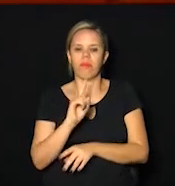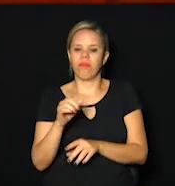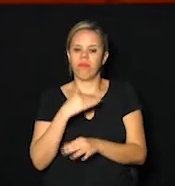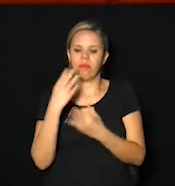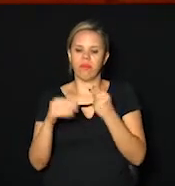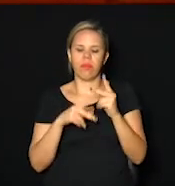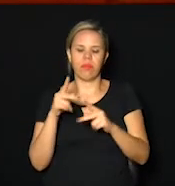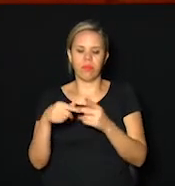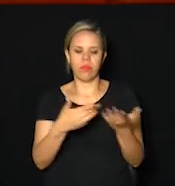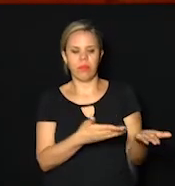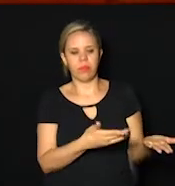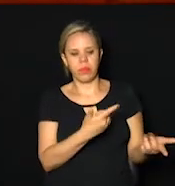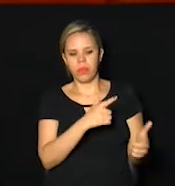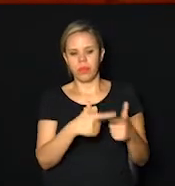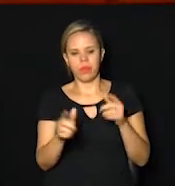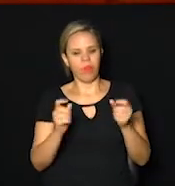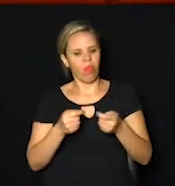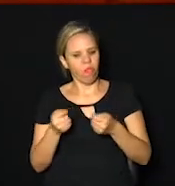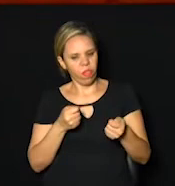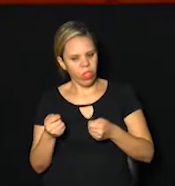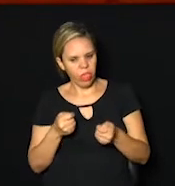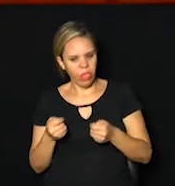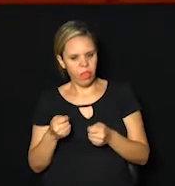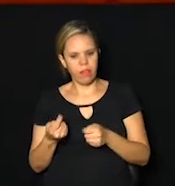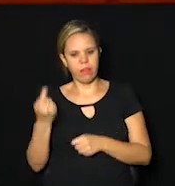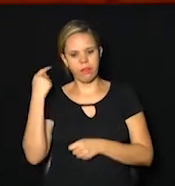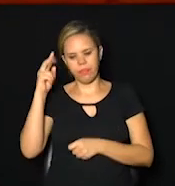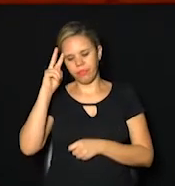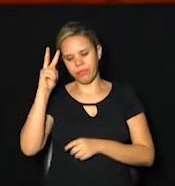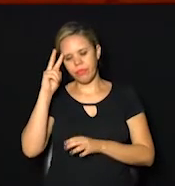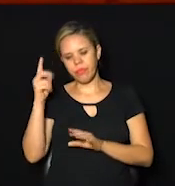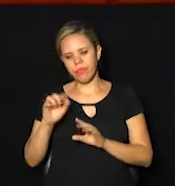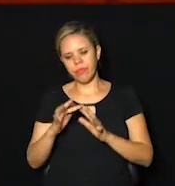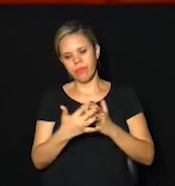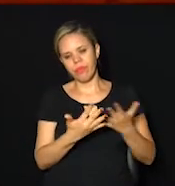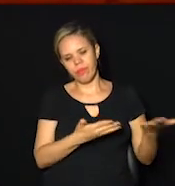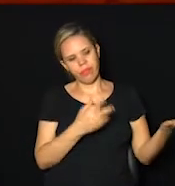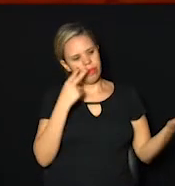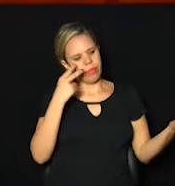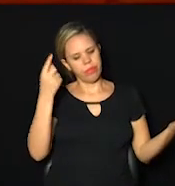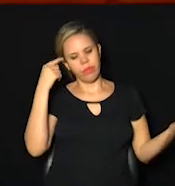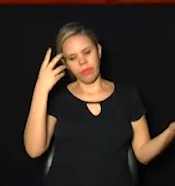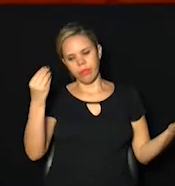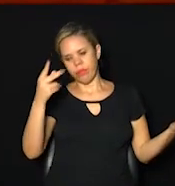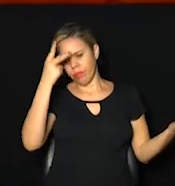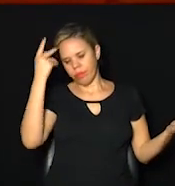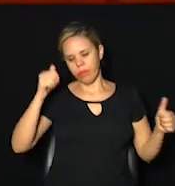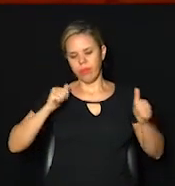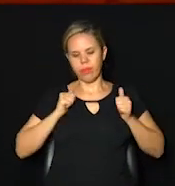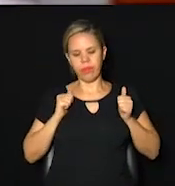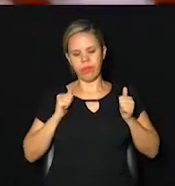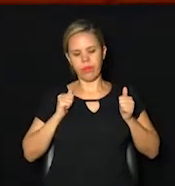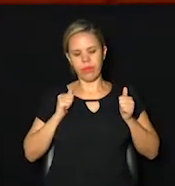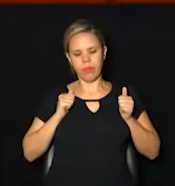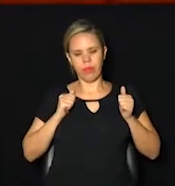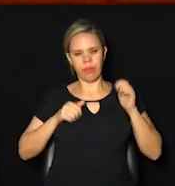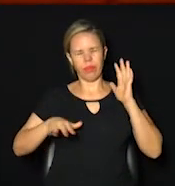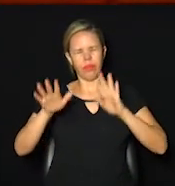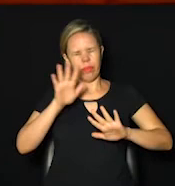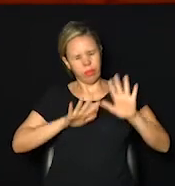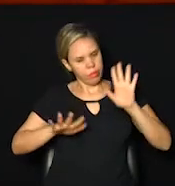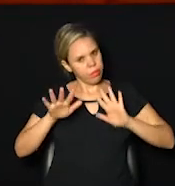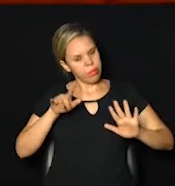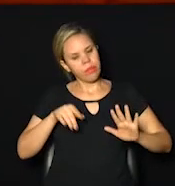Você disse que não haveria problema econômico, que todo mundo poderia ficar isolado. Olha lá, um monte de gente desempregada. Então, tomem muito cuidado com